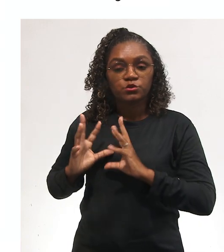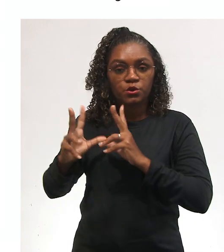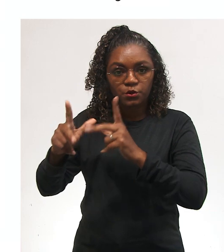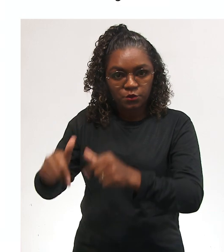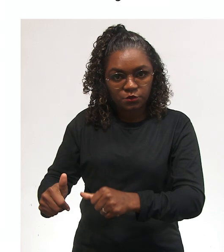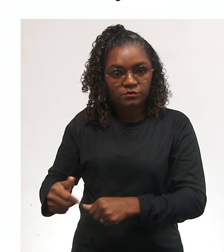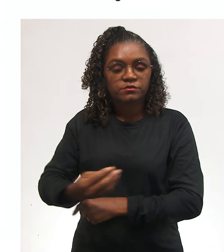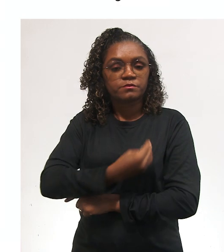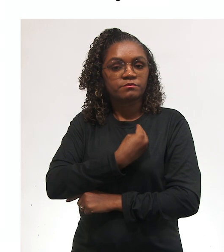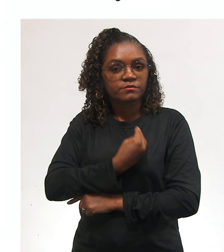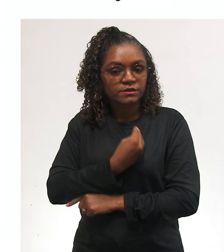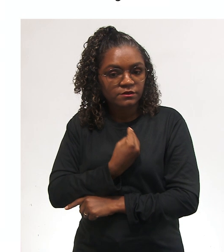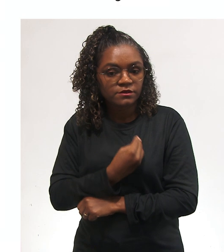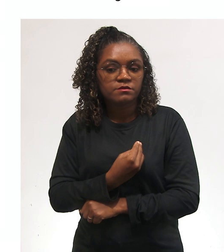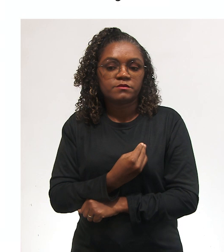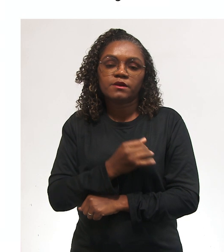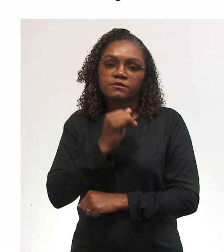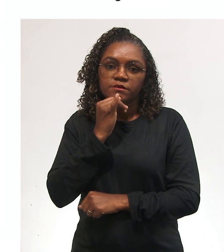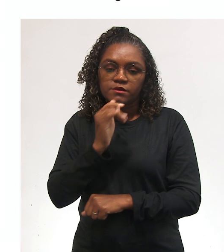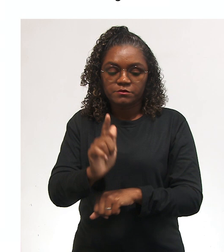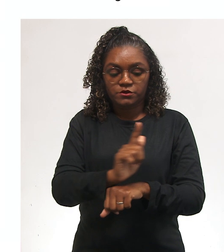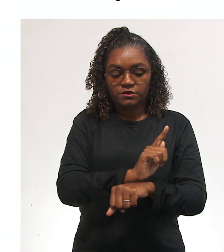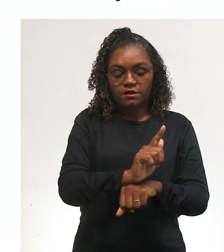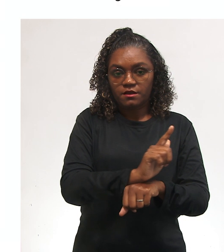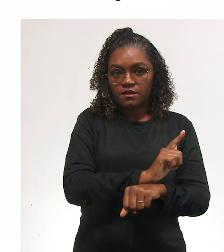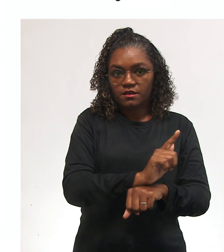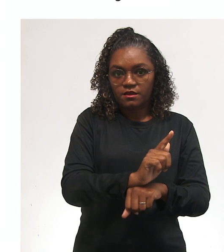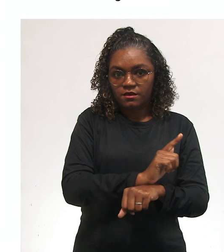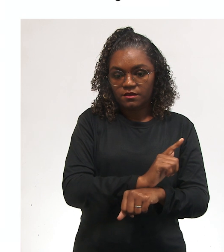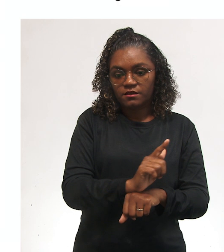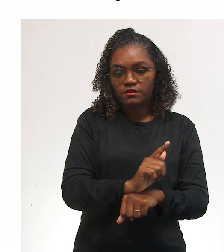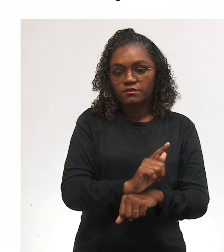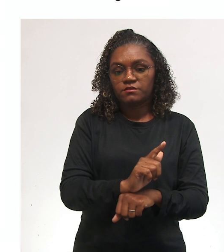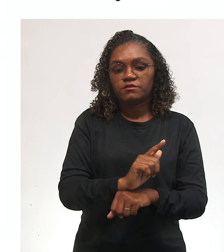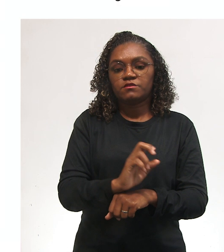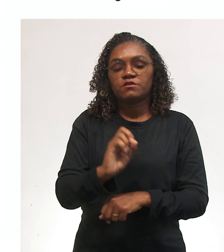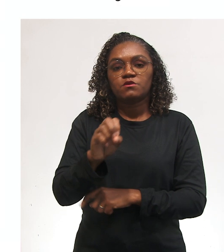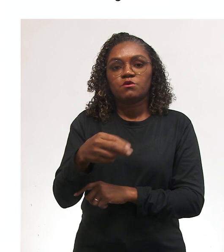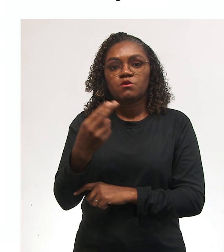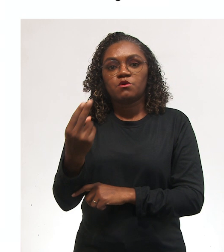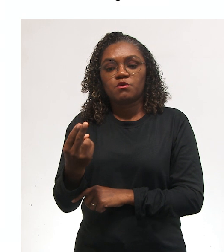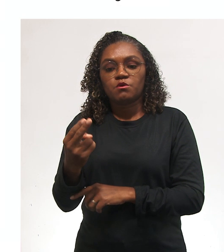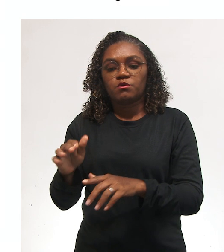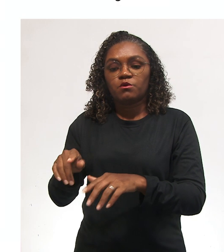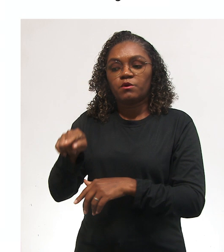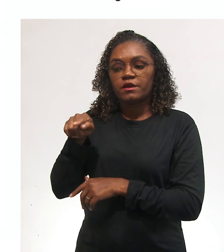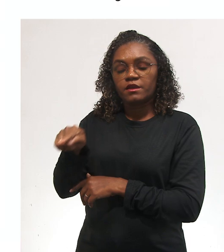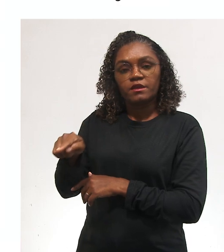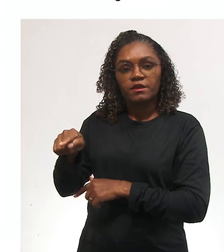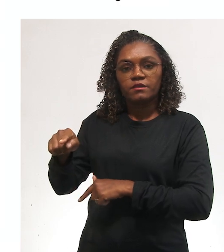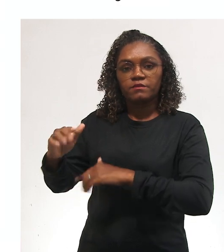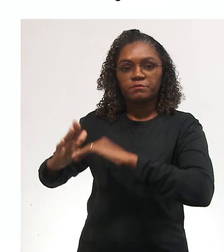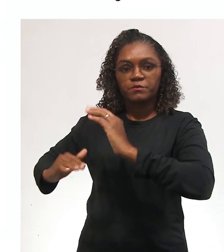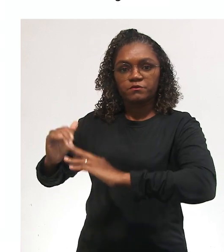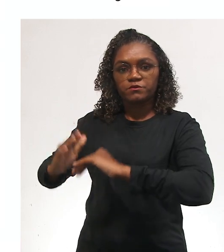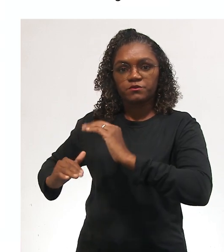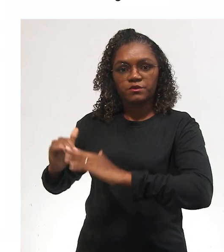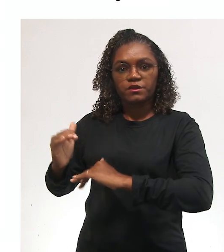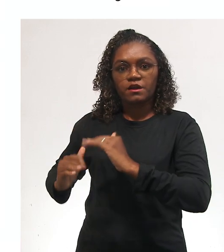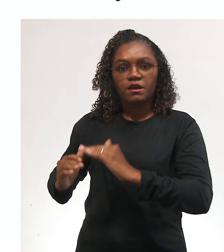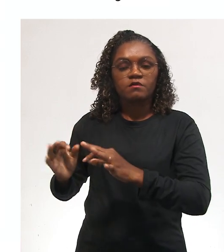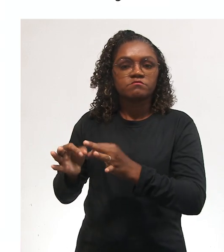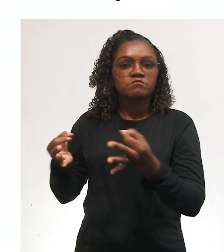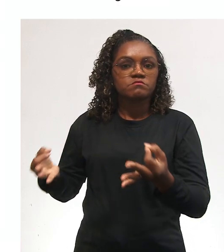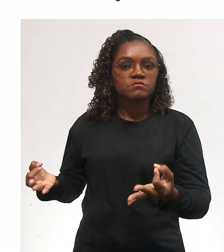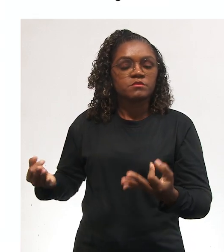contínua, da alta gerência até o chamado, antigamente se falava chão de fábrica, né? Aquele funcionário